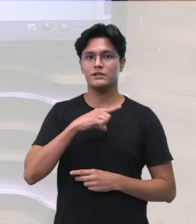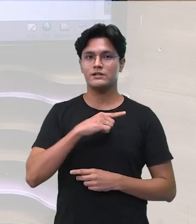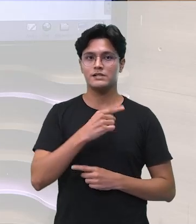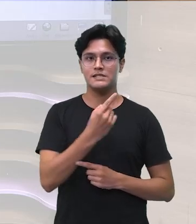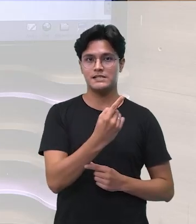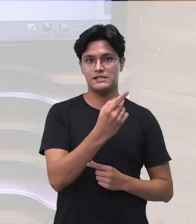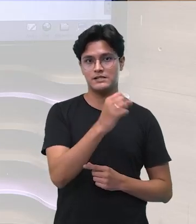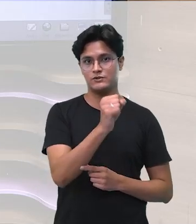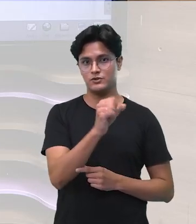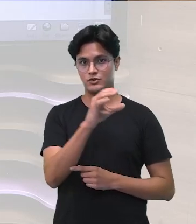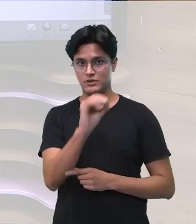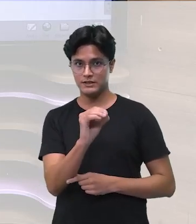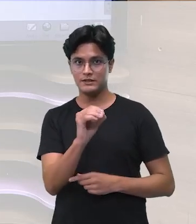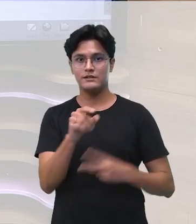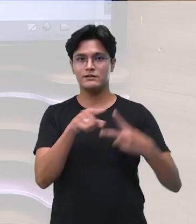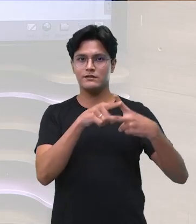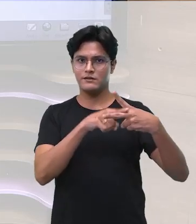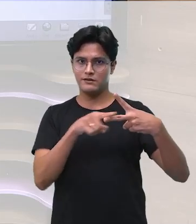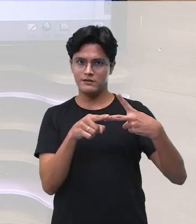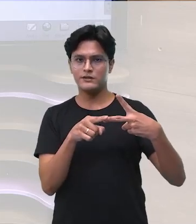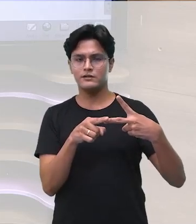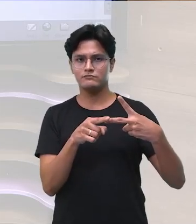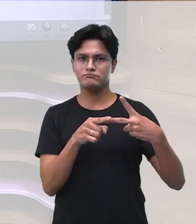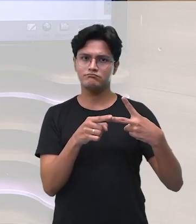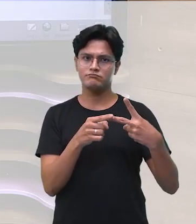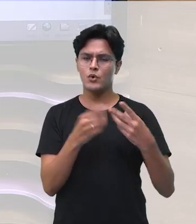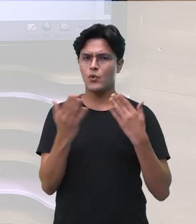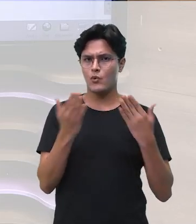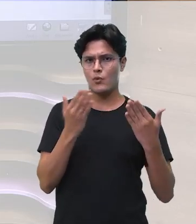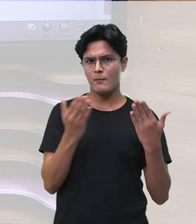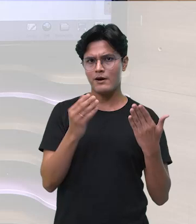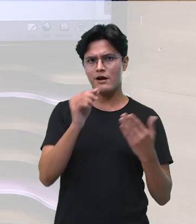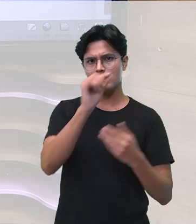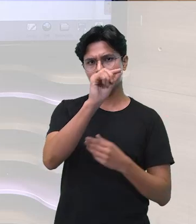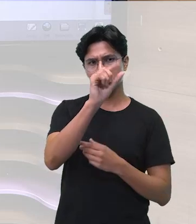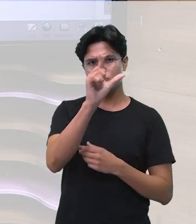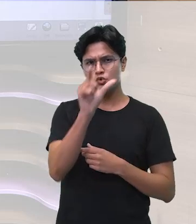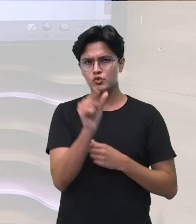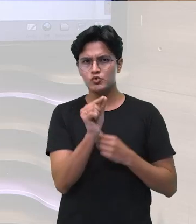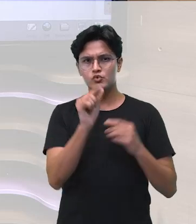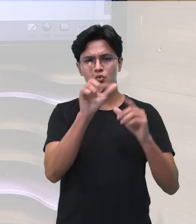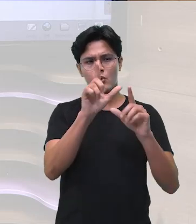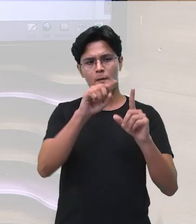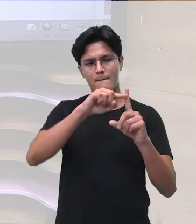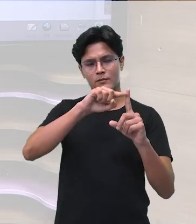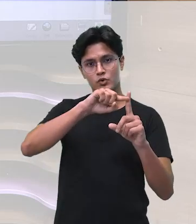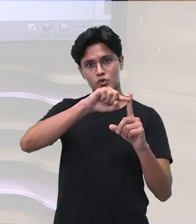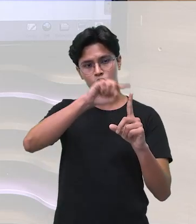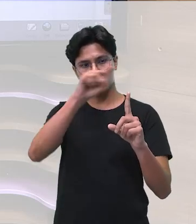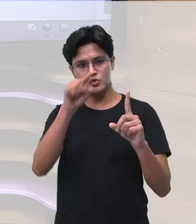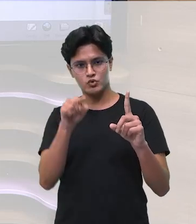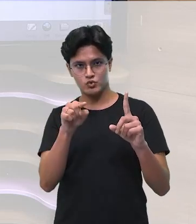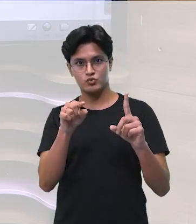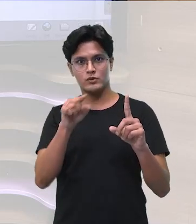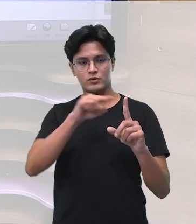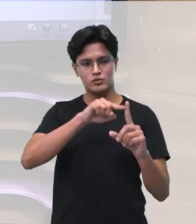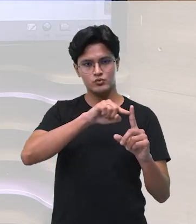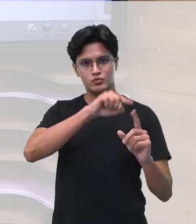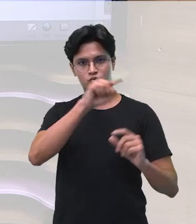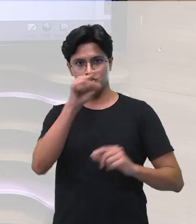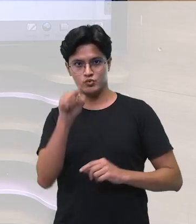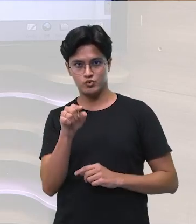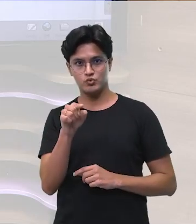180 graus. É uma meia-lua, vamos entender dessa forma, tá? Uma volta completa, ou seja,